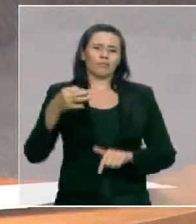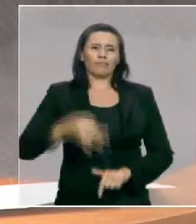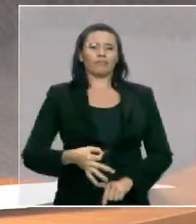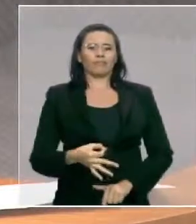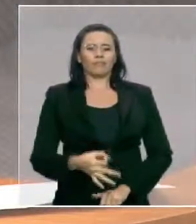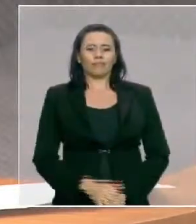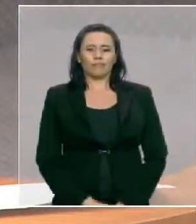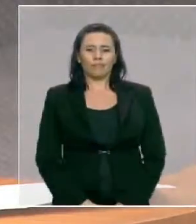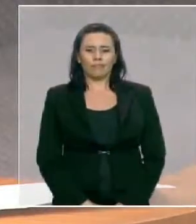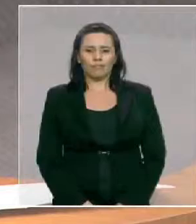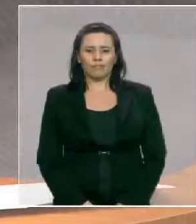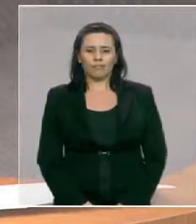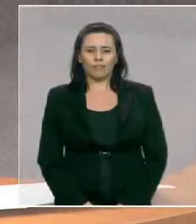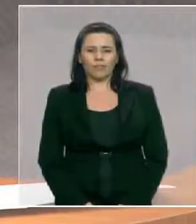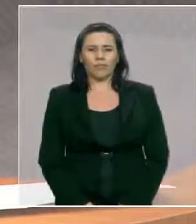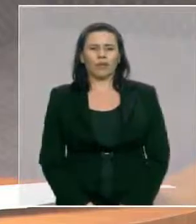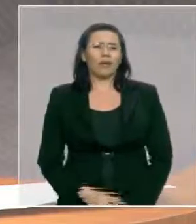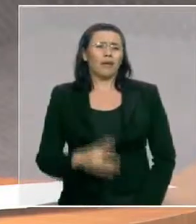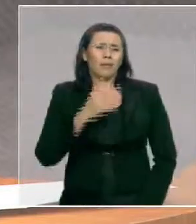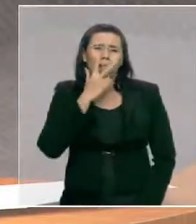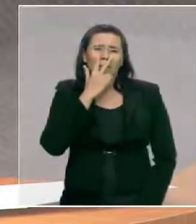E o governador fecha os olhos.